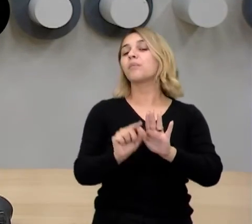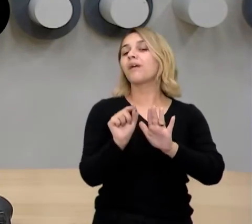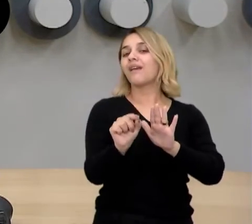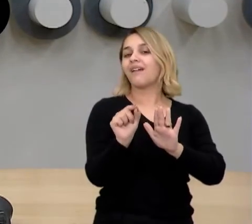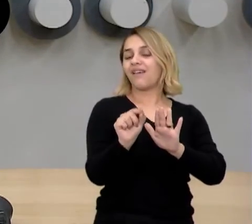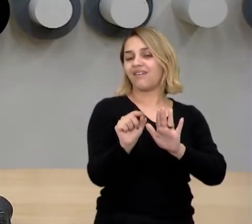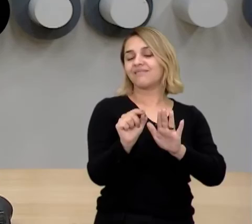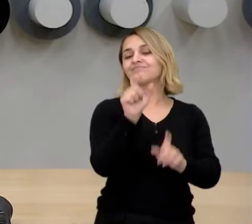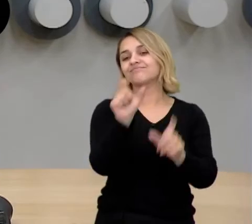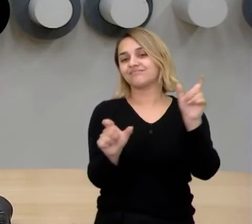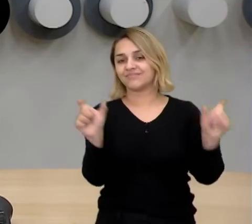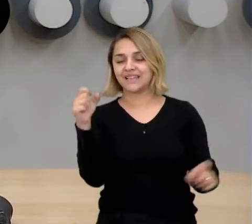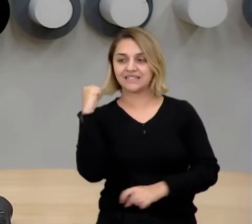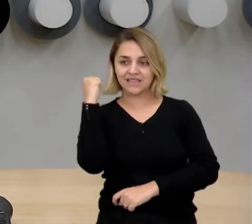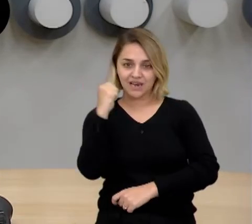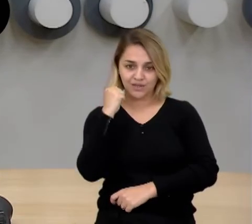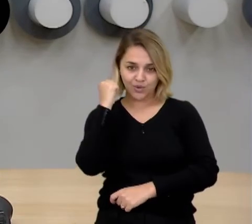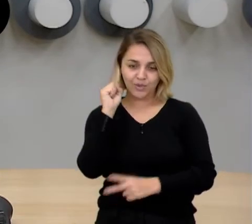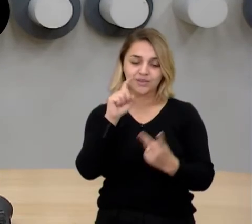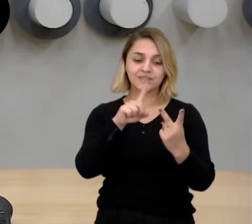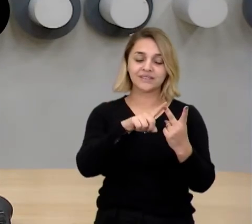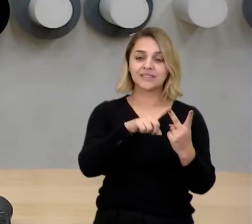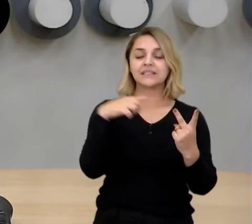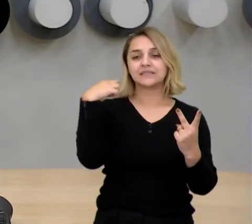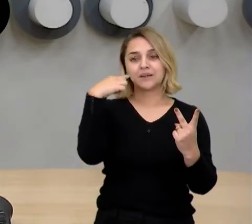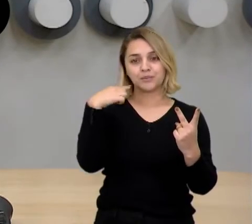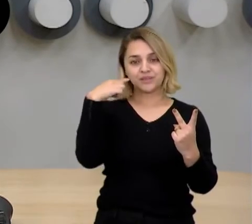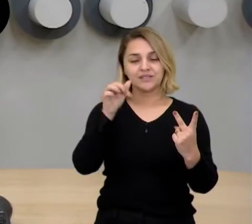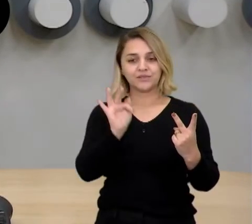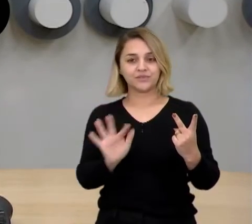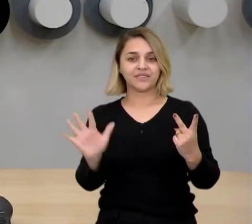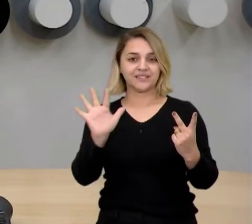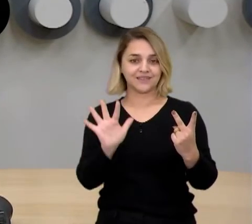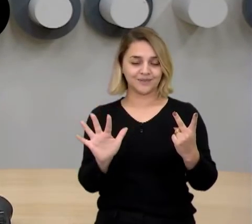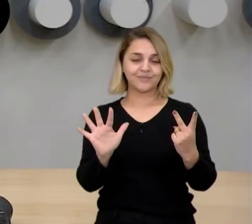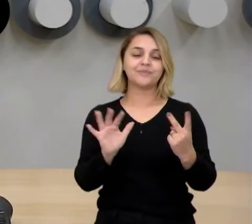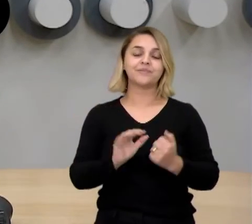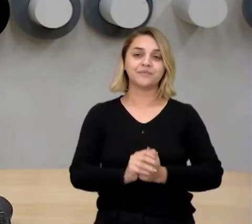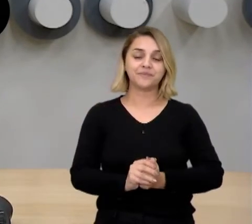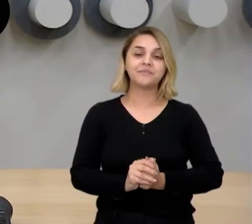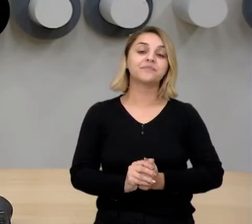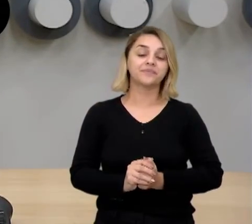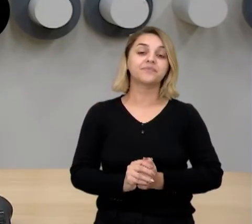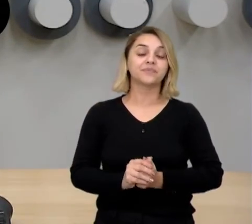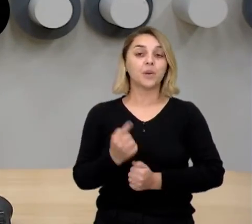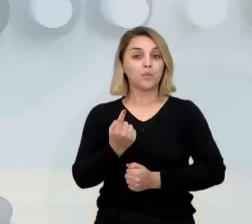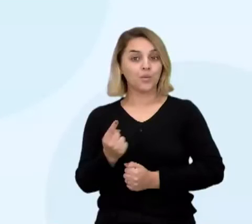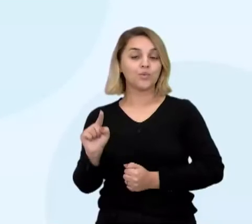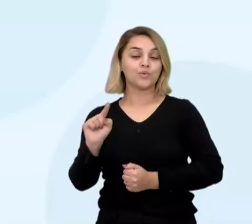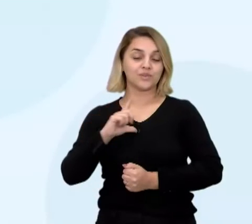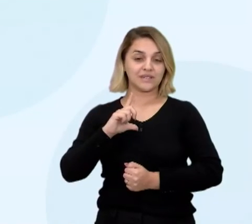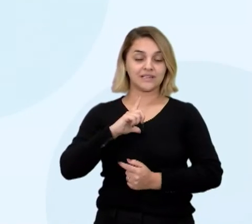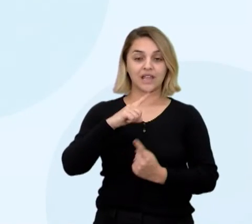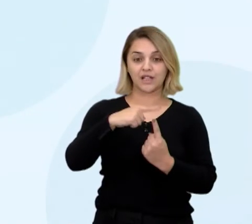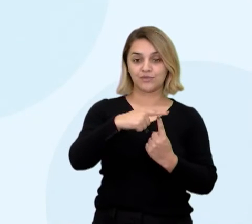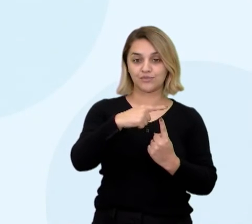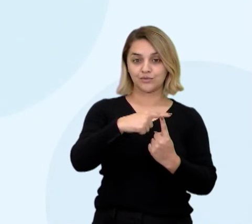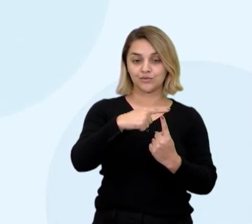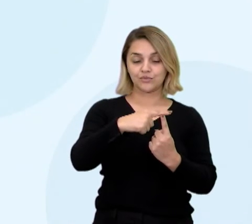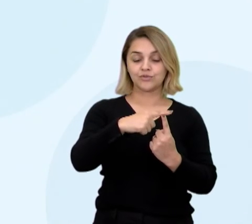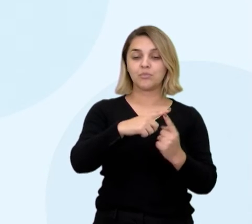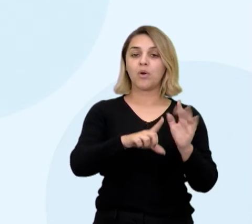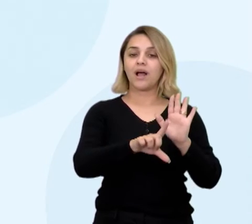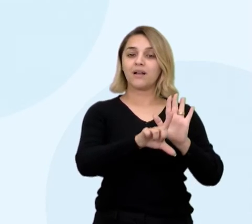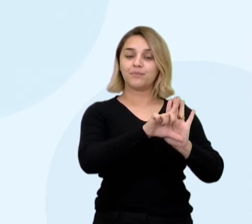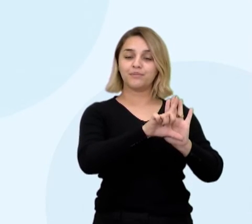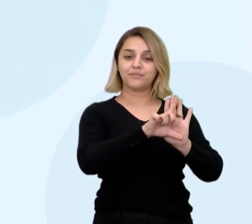justamente os senadores e os deputados federais, certo? Por fim, a gente tem mais 2 tipos de leis. O